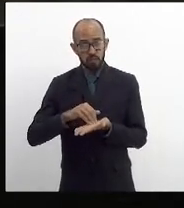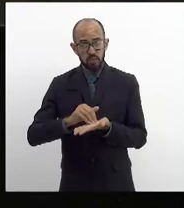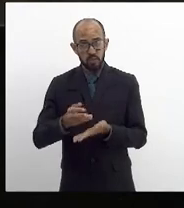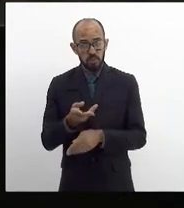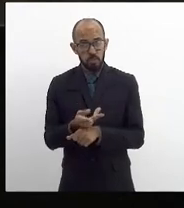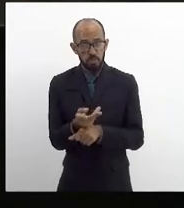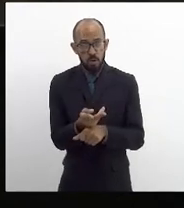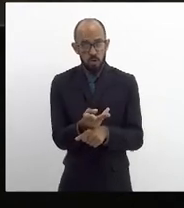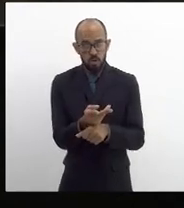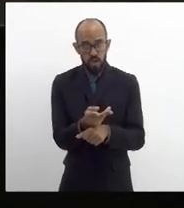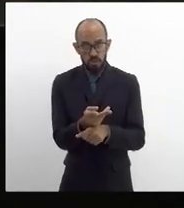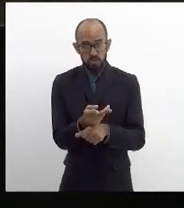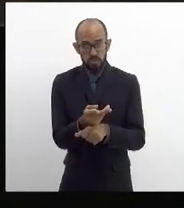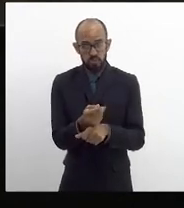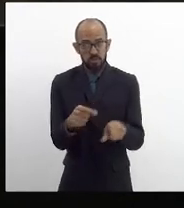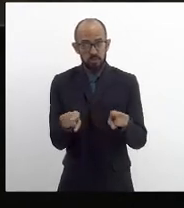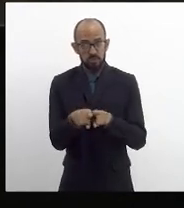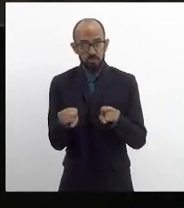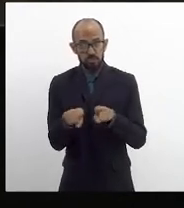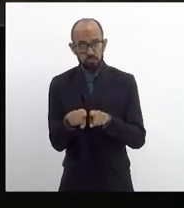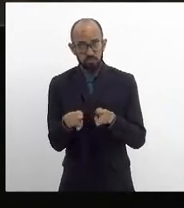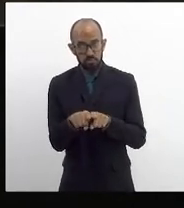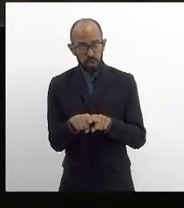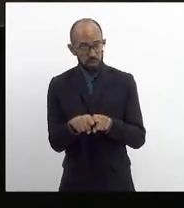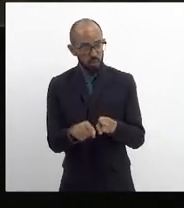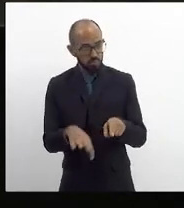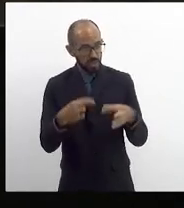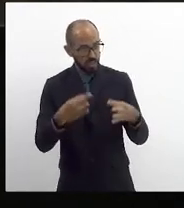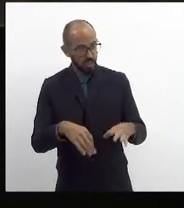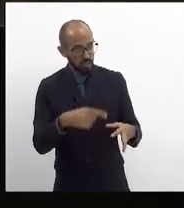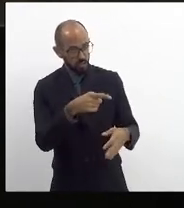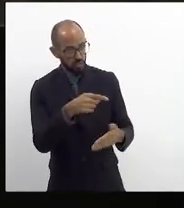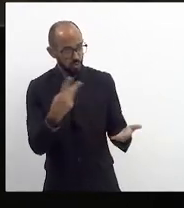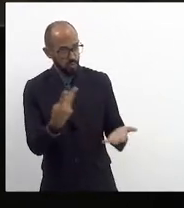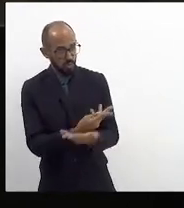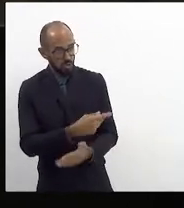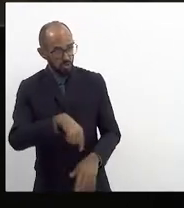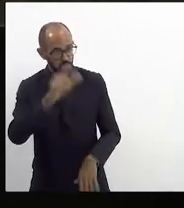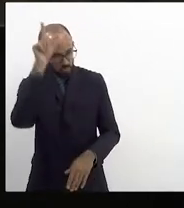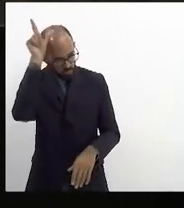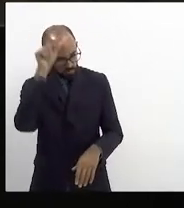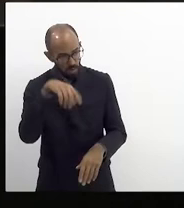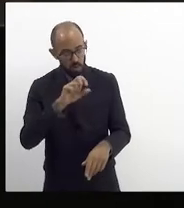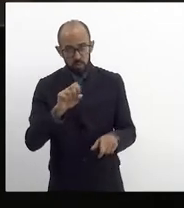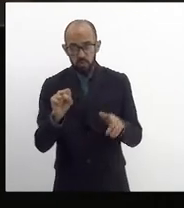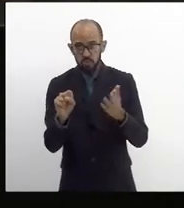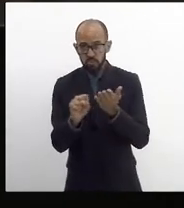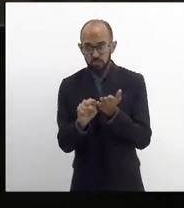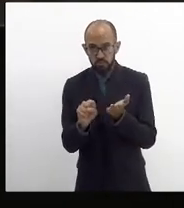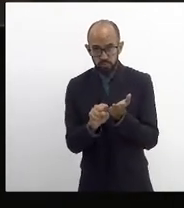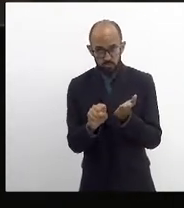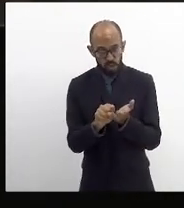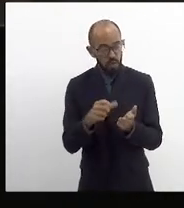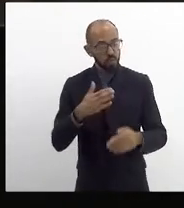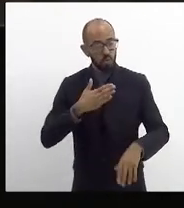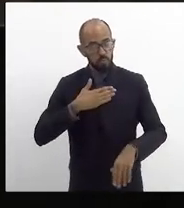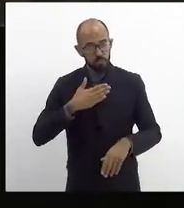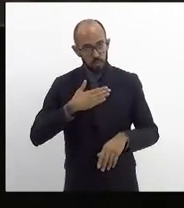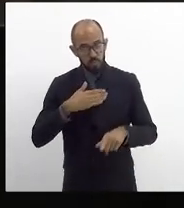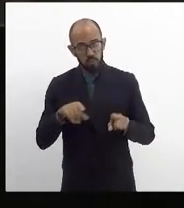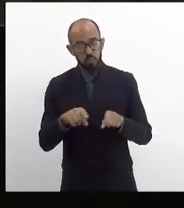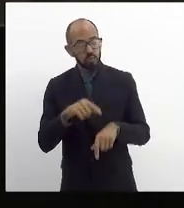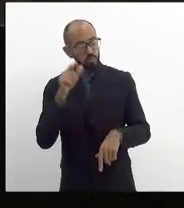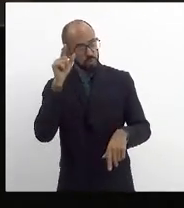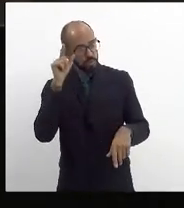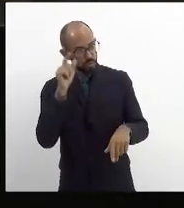procurados tem certeza que só acontece com vossa excelência com deputado os pau com Deputado Samuel Malafaia e eu vou continuar